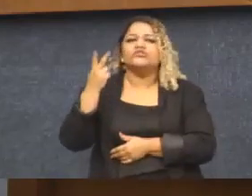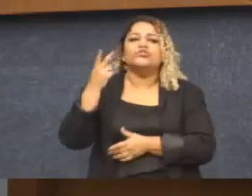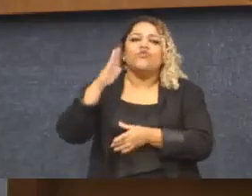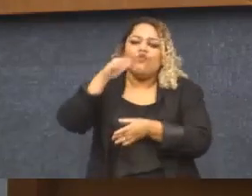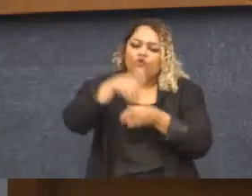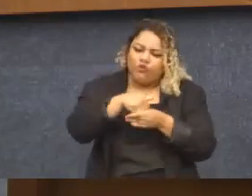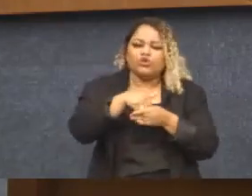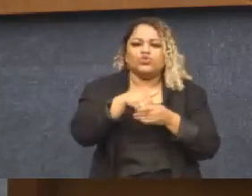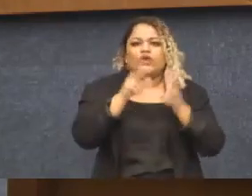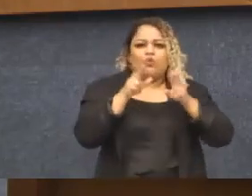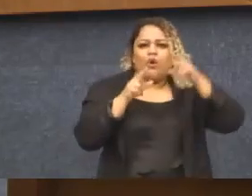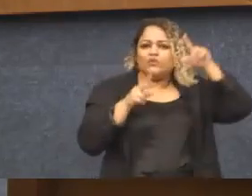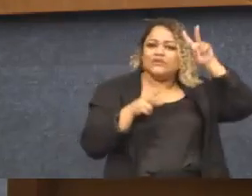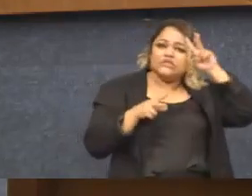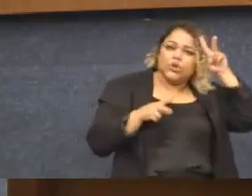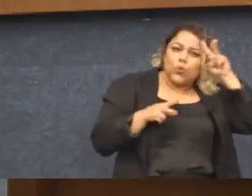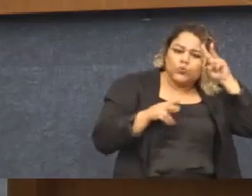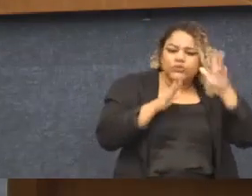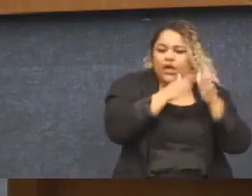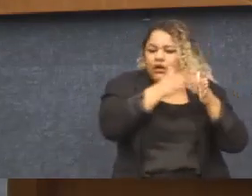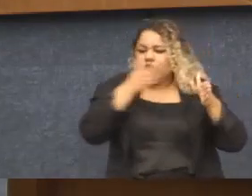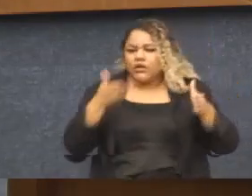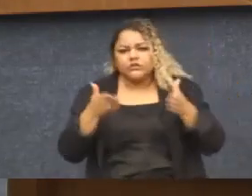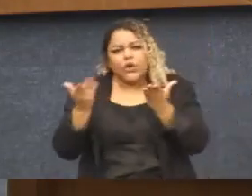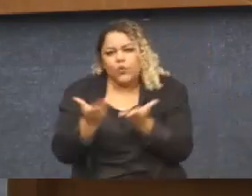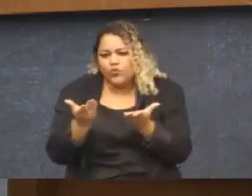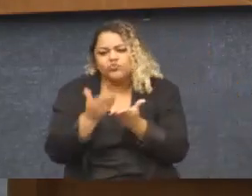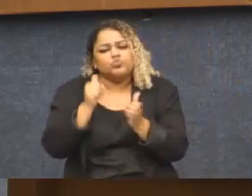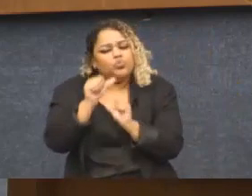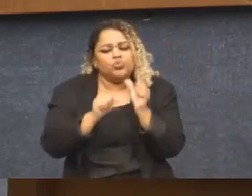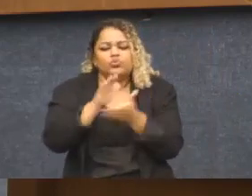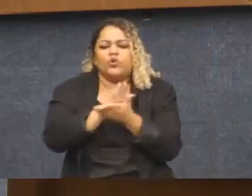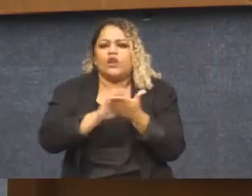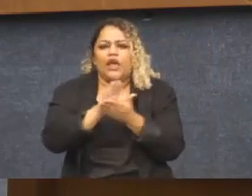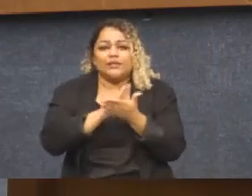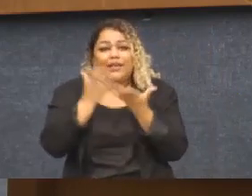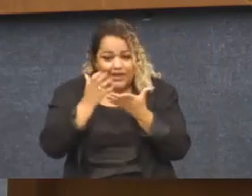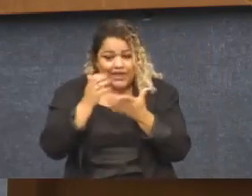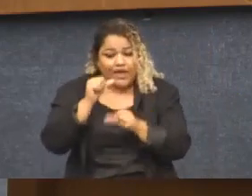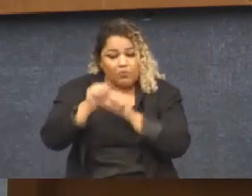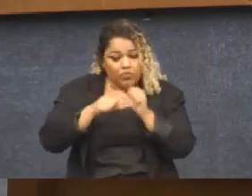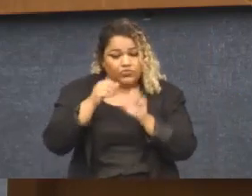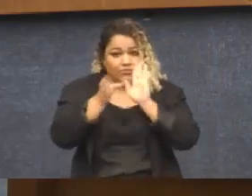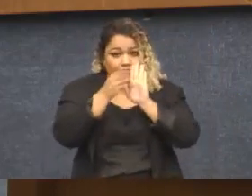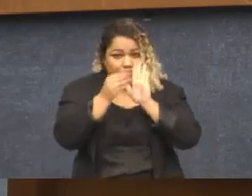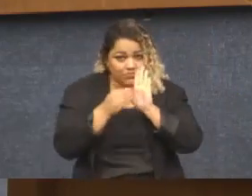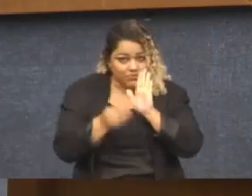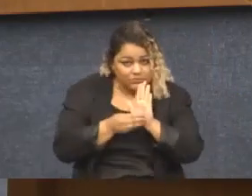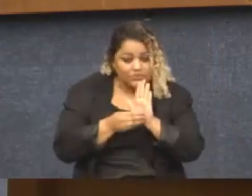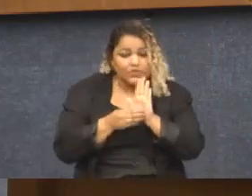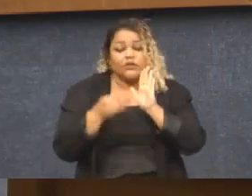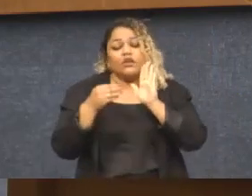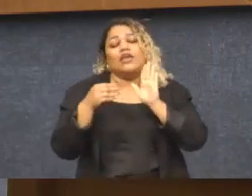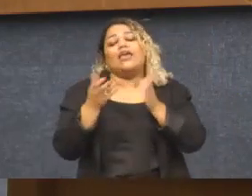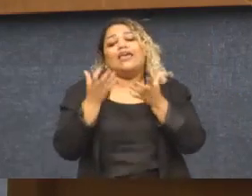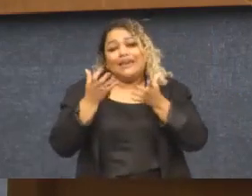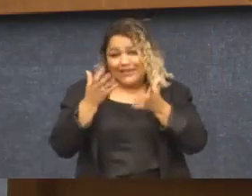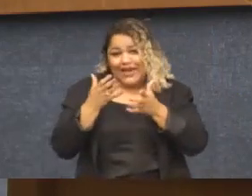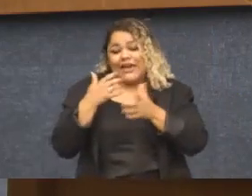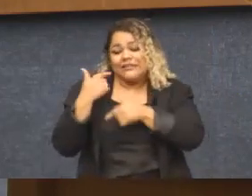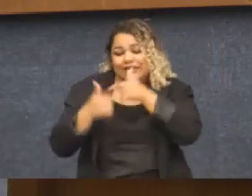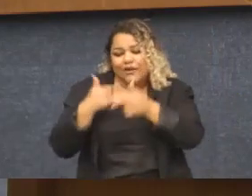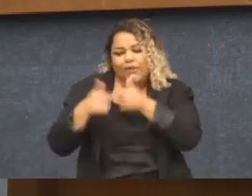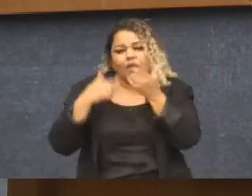segunda-feira. Nada mudou desde segunda. Se nós queremos mudar a bilhetagem e se nós queremos garantir um serviço